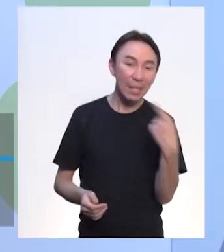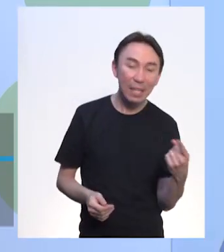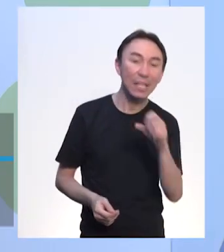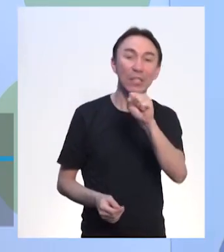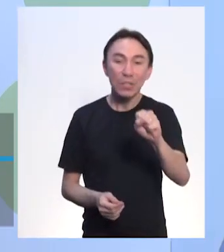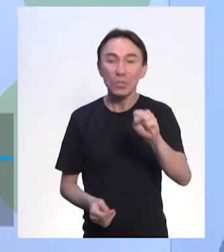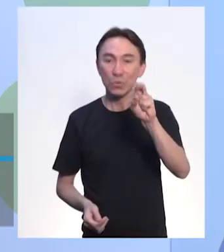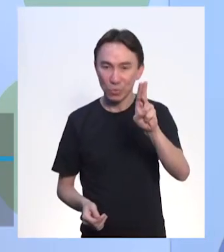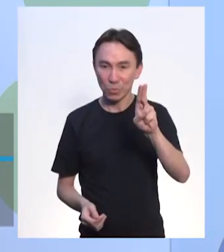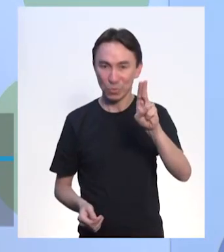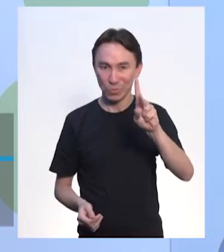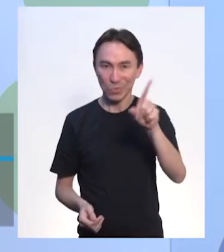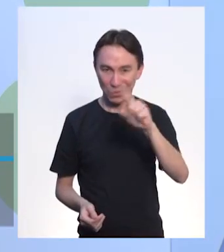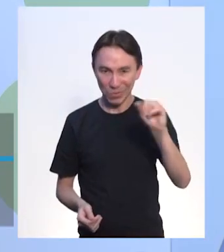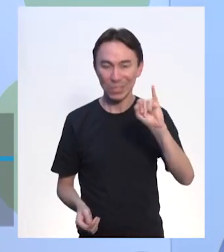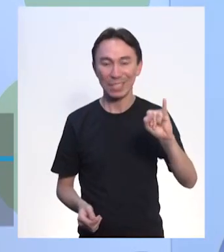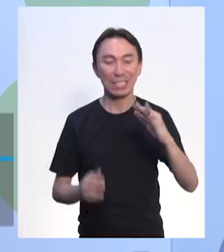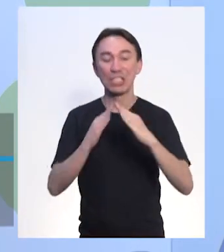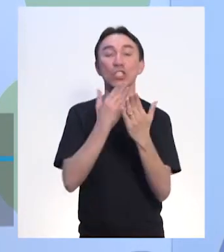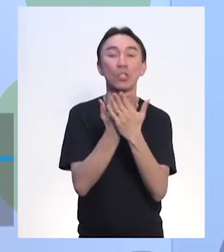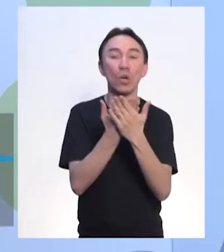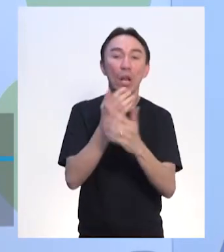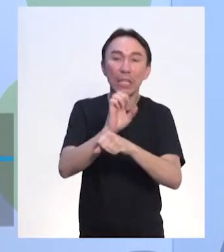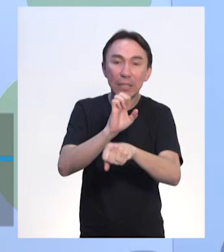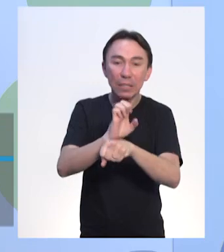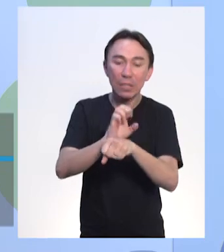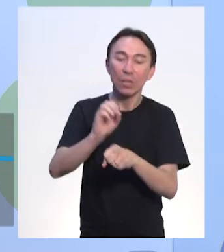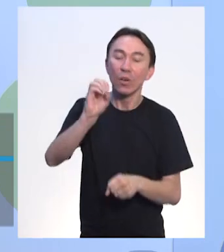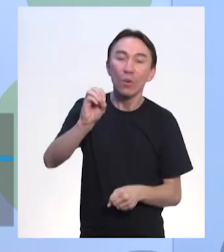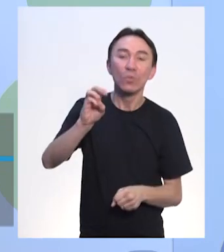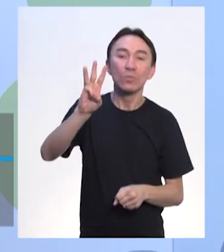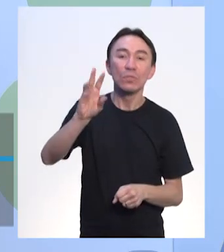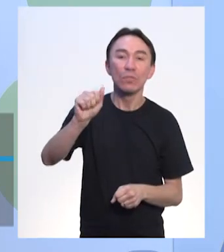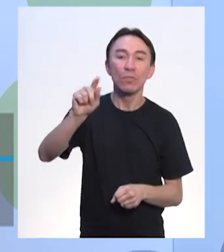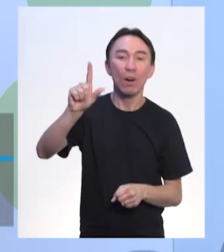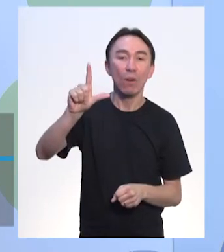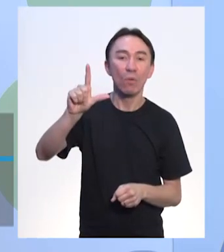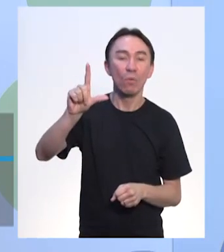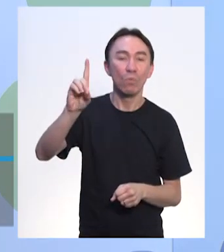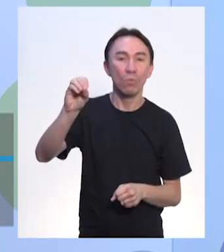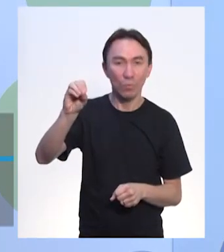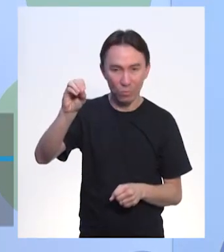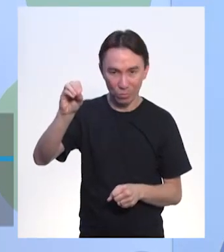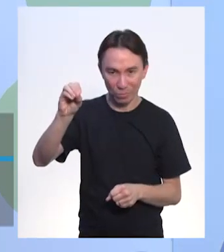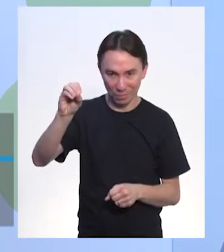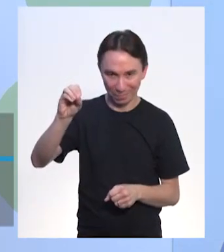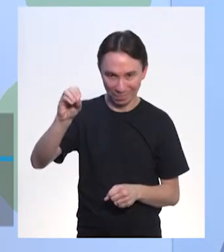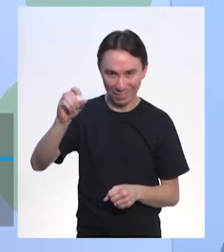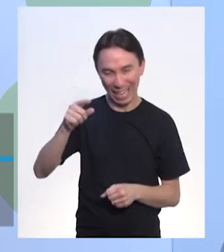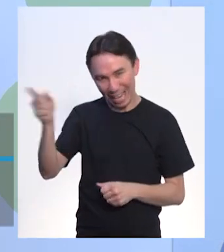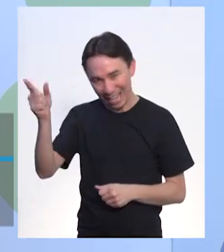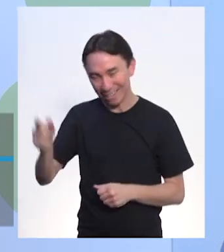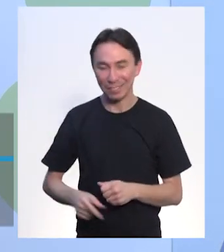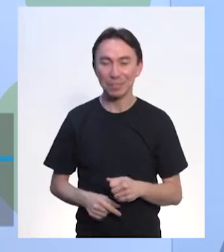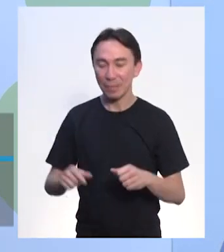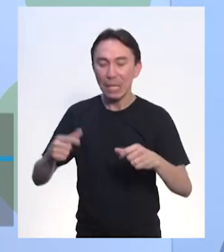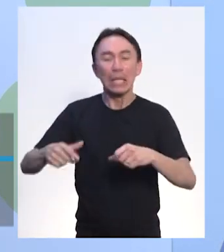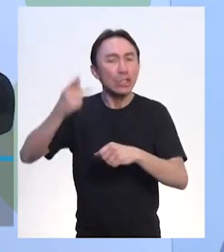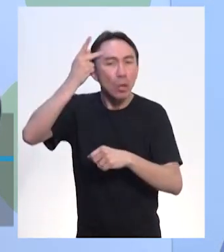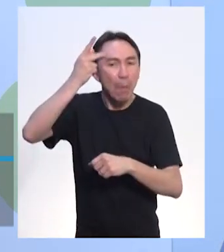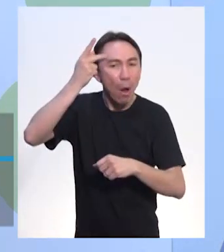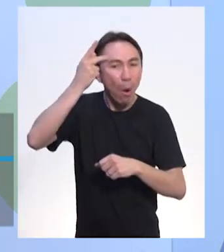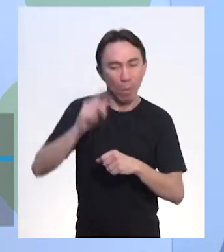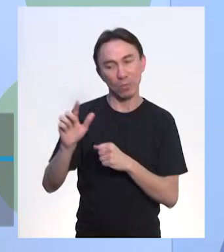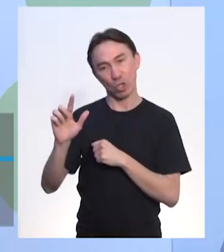é da Escola Estadual Oswaldo Gagliardi, aqui de São Paulo, da Zona Leste. Então, assim, eu gostaria de deixar aqui o